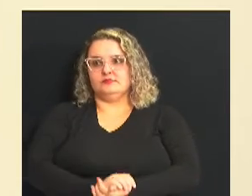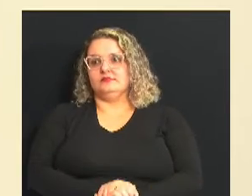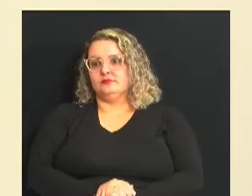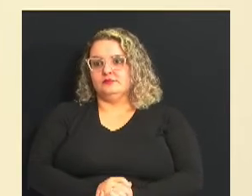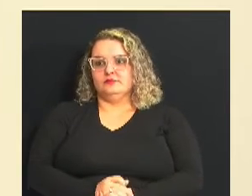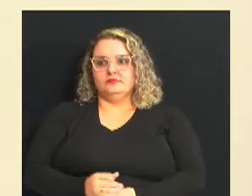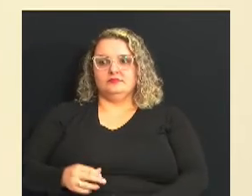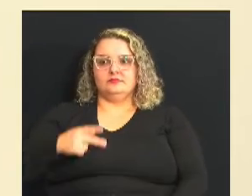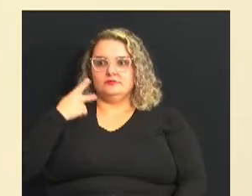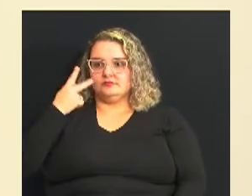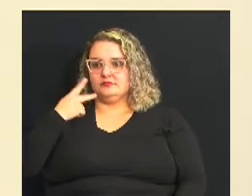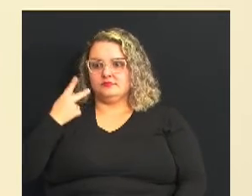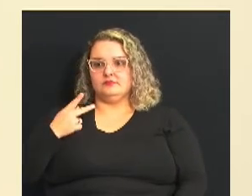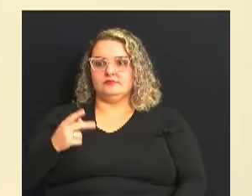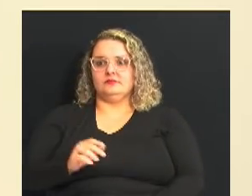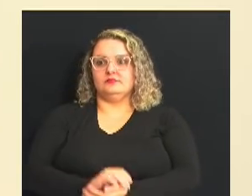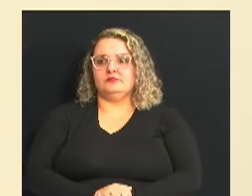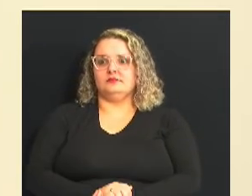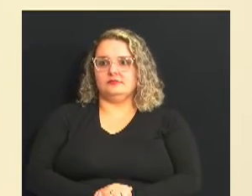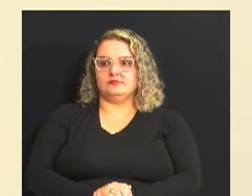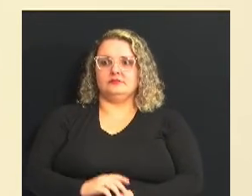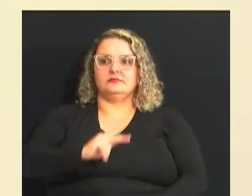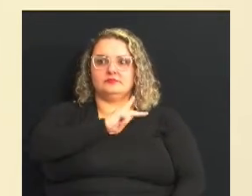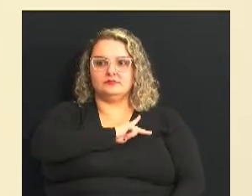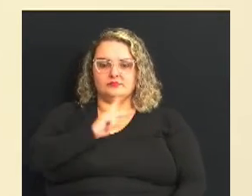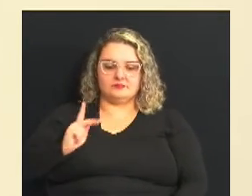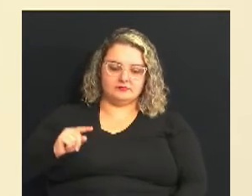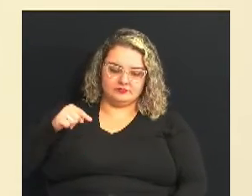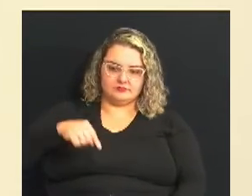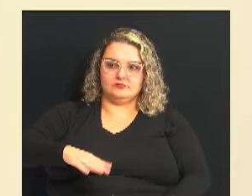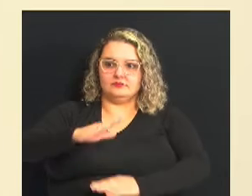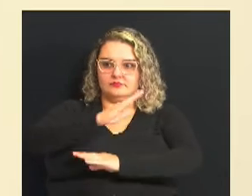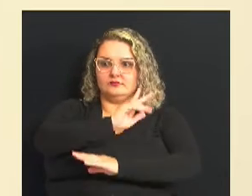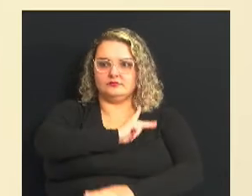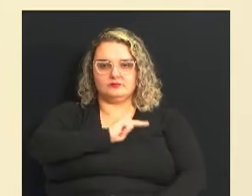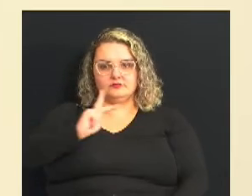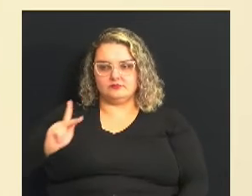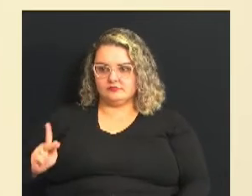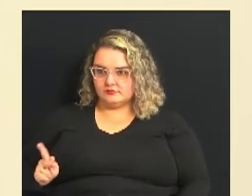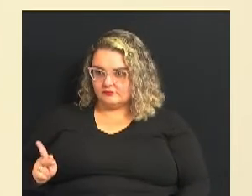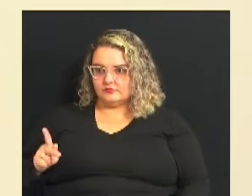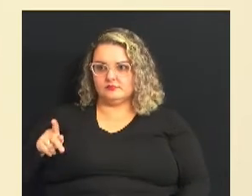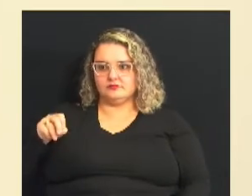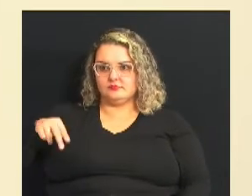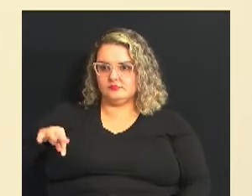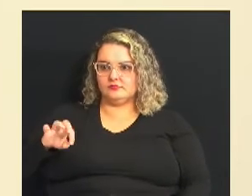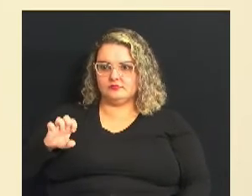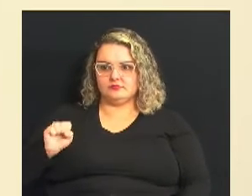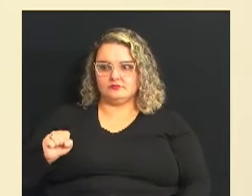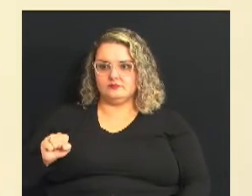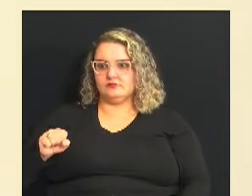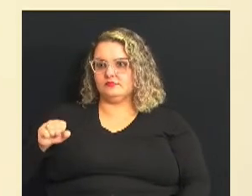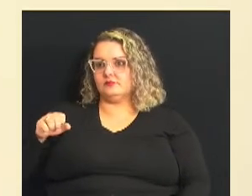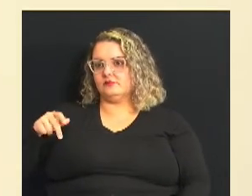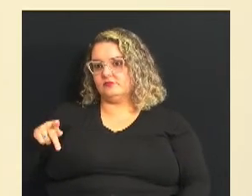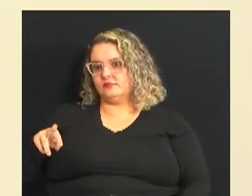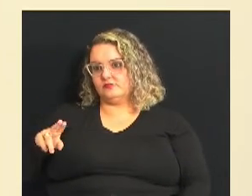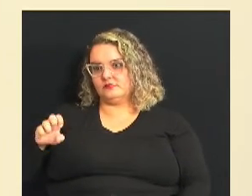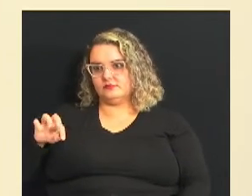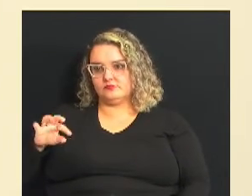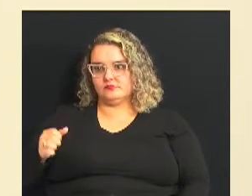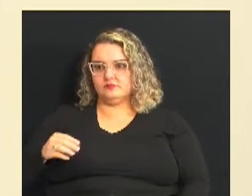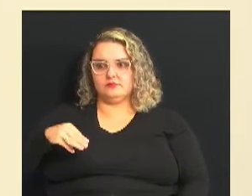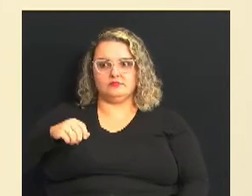políticos como o Selim, que foi presidente dessa casa, a Ponte Preta, Fernando Scherer, editora Papiros, Madre Teodora,